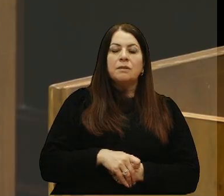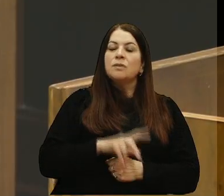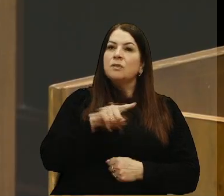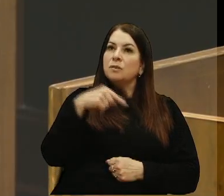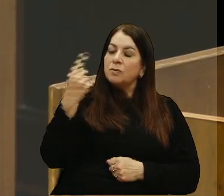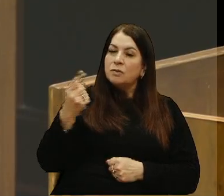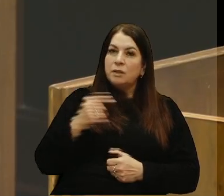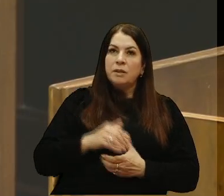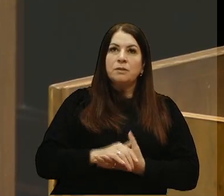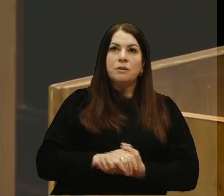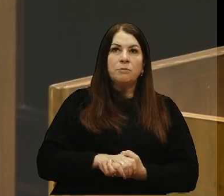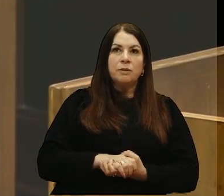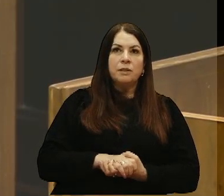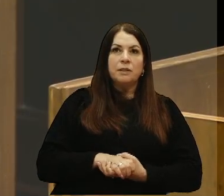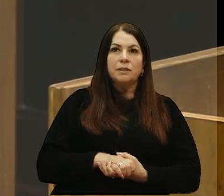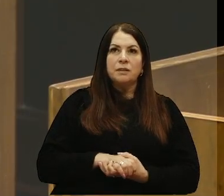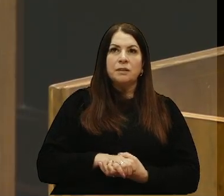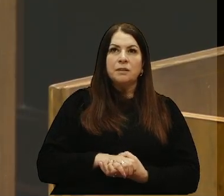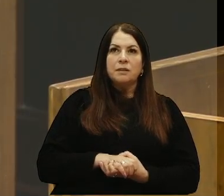Outro.